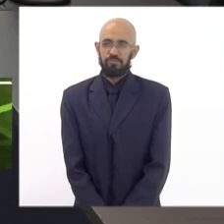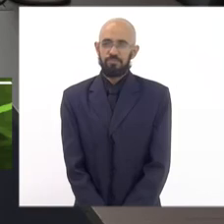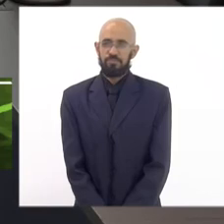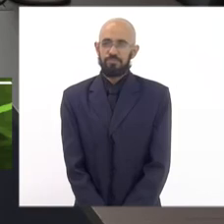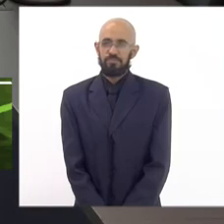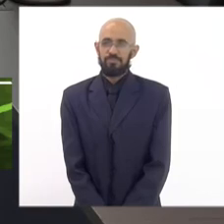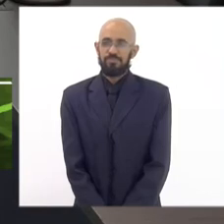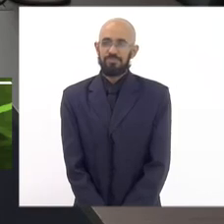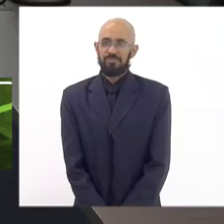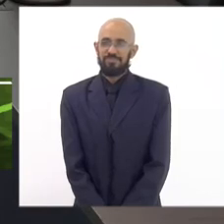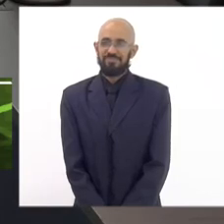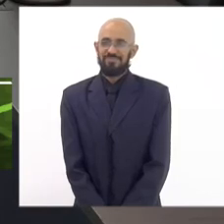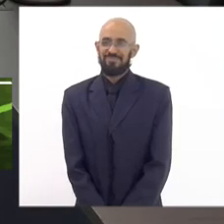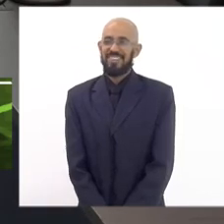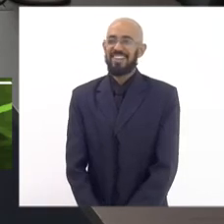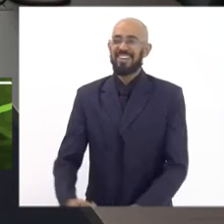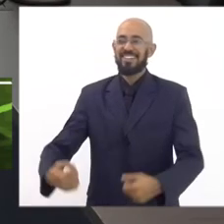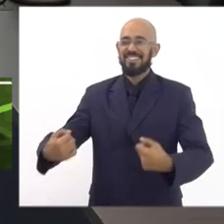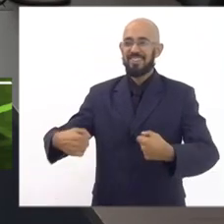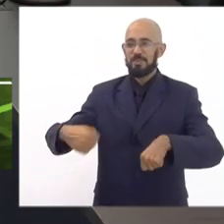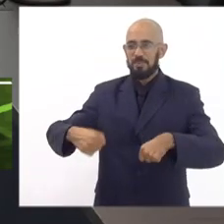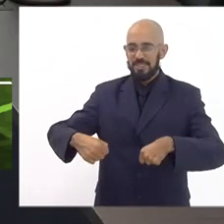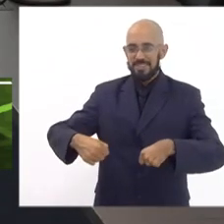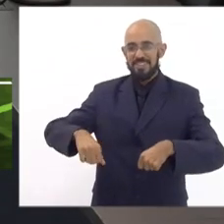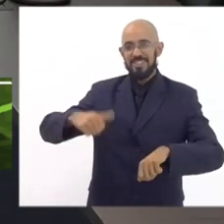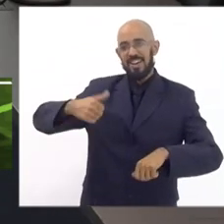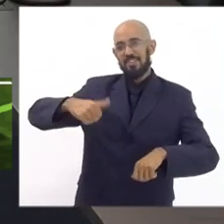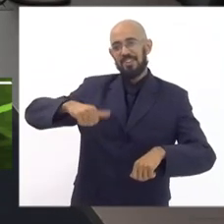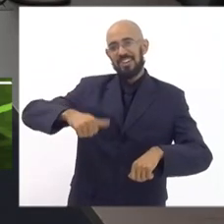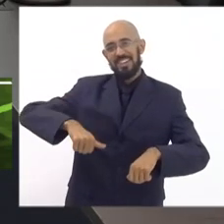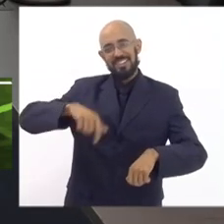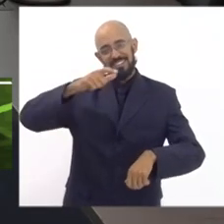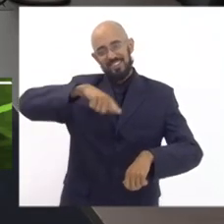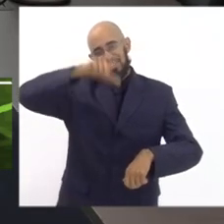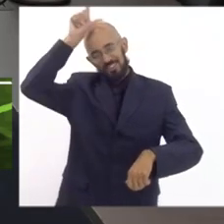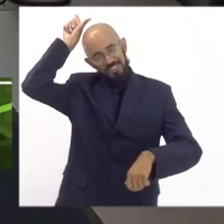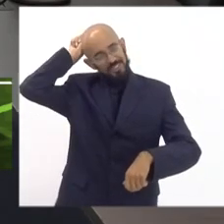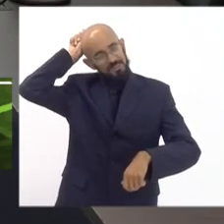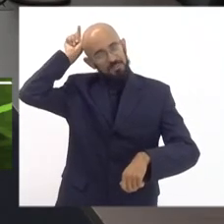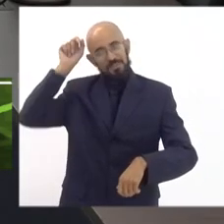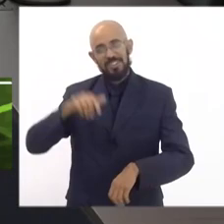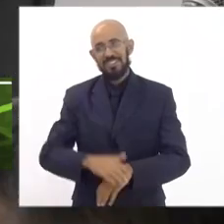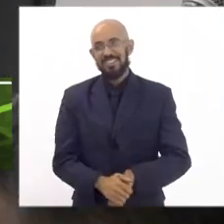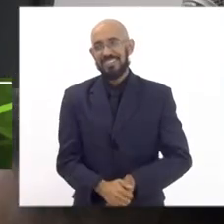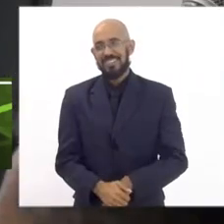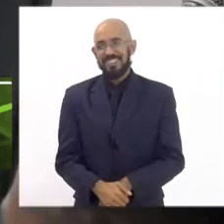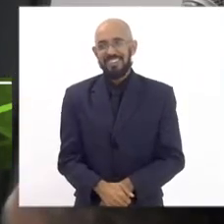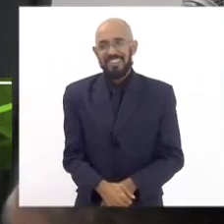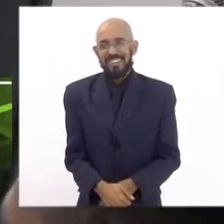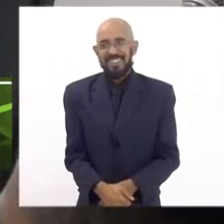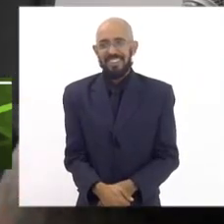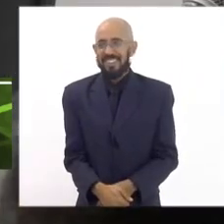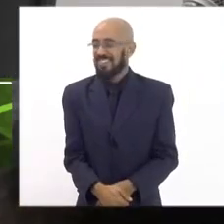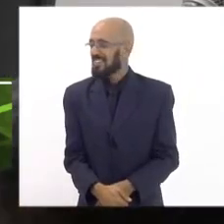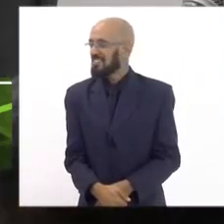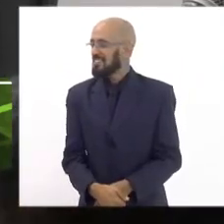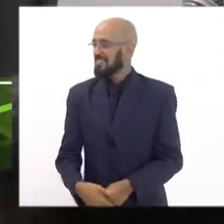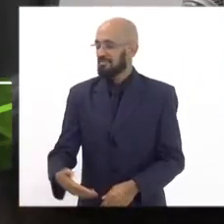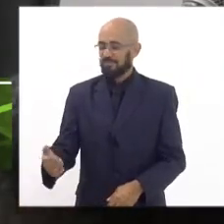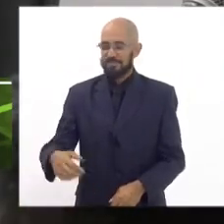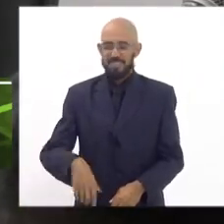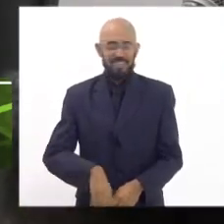É precisa a análise do deputado Spall. O decanato faz isso. Né? Uma